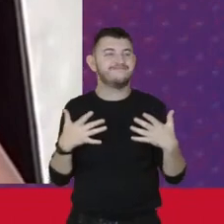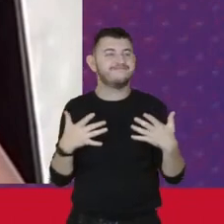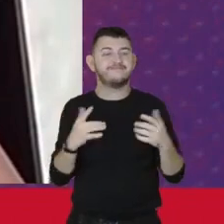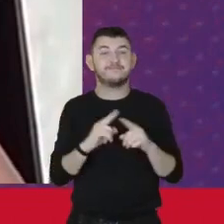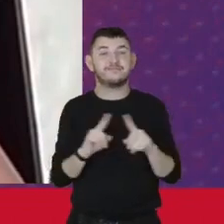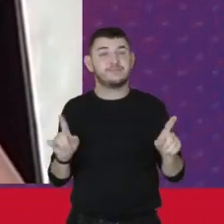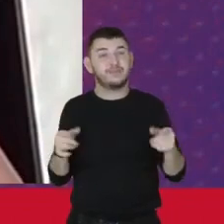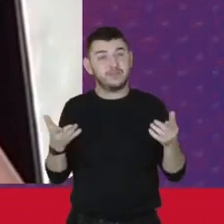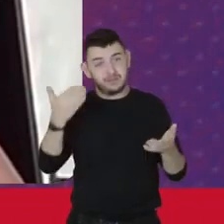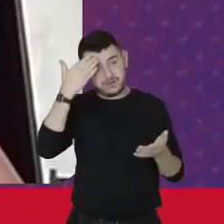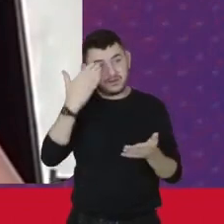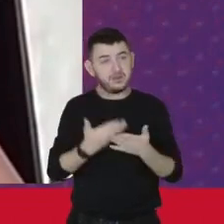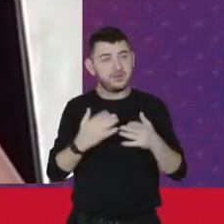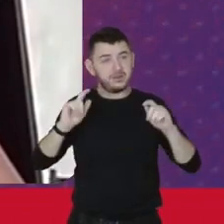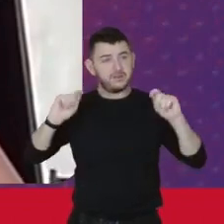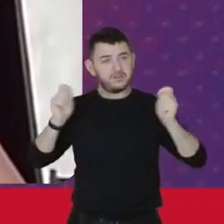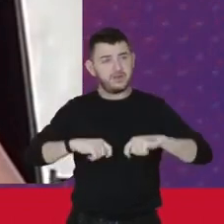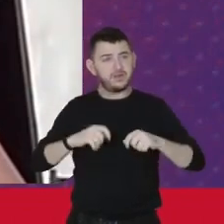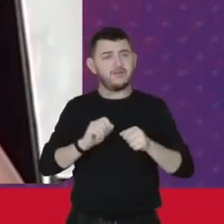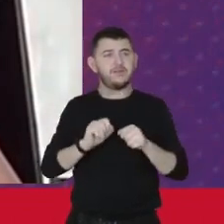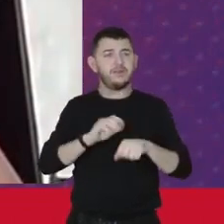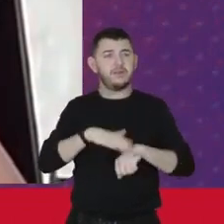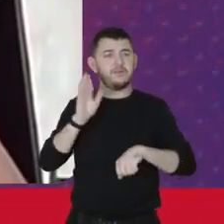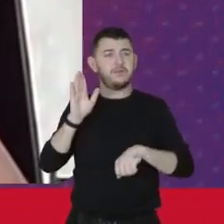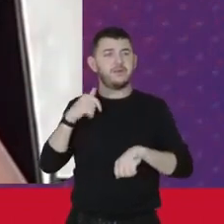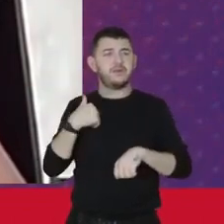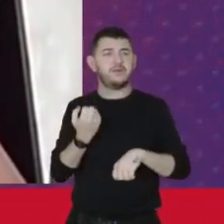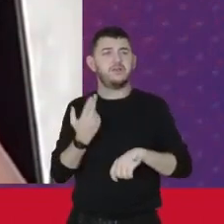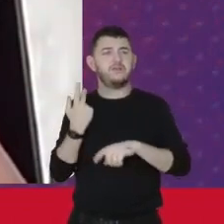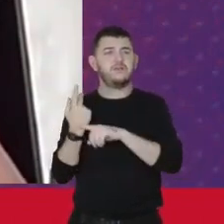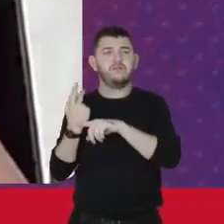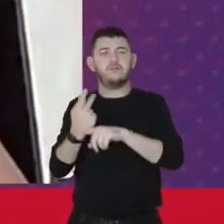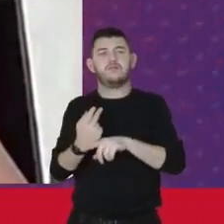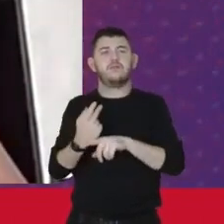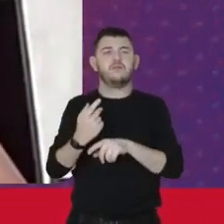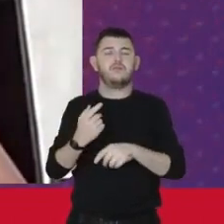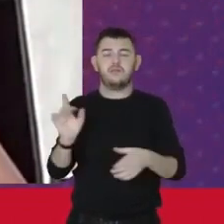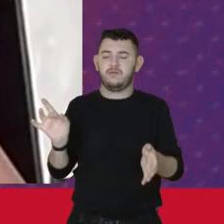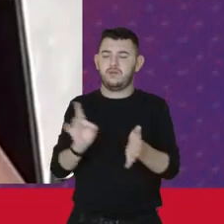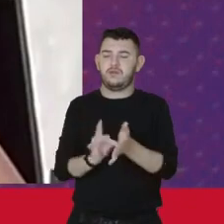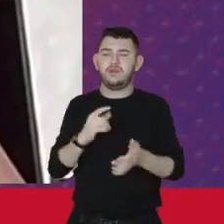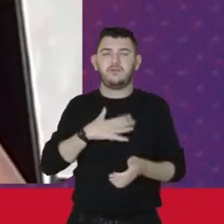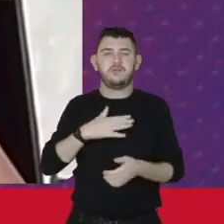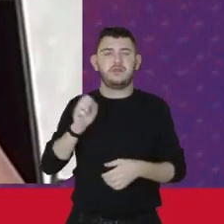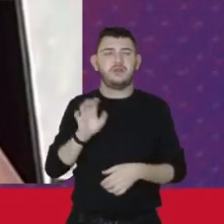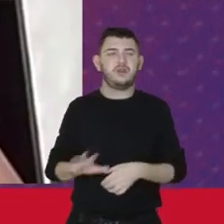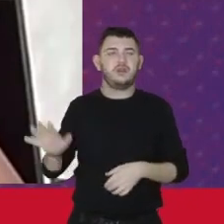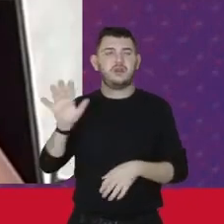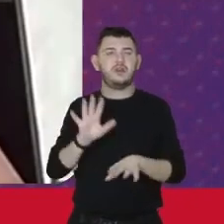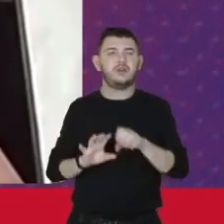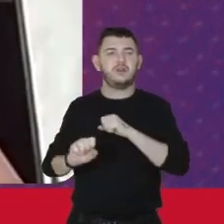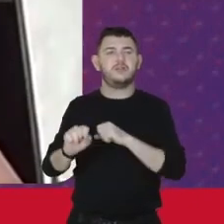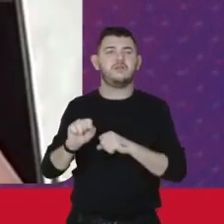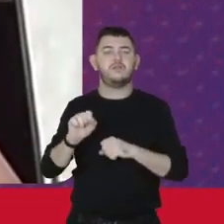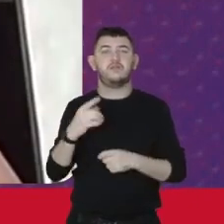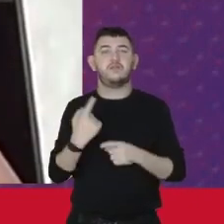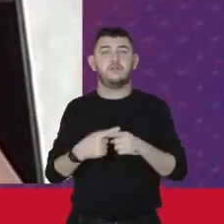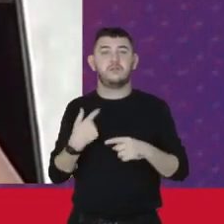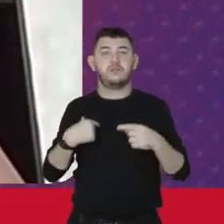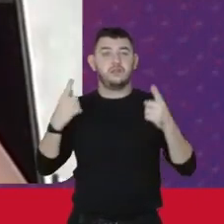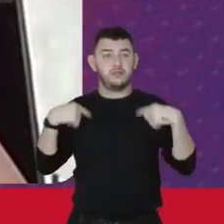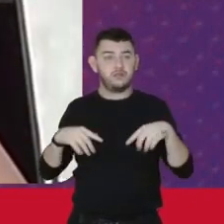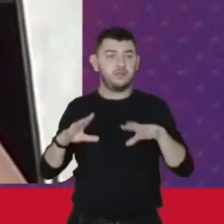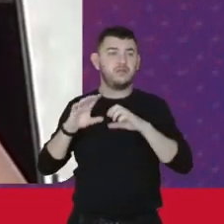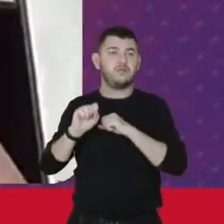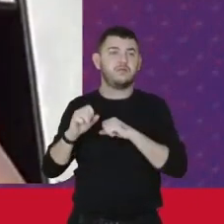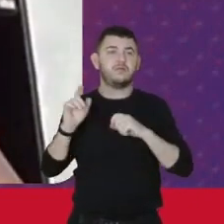tenho capacidade para mais, e por isso que eu vou sempre em busca realmente da minha área, do que eu sou formada, do